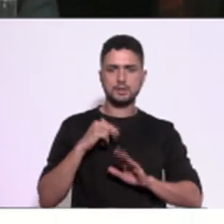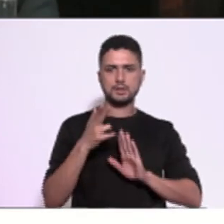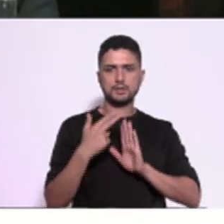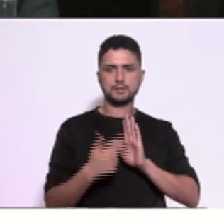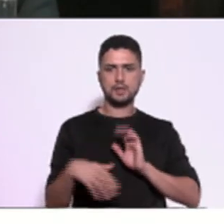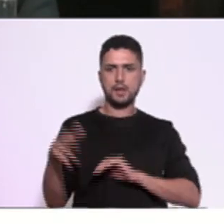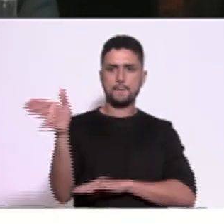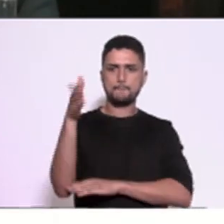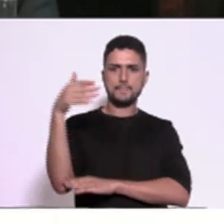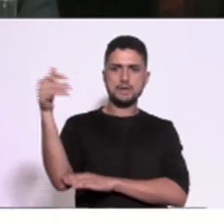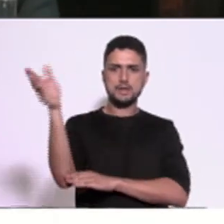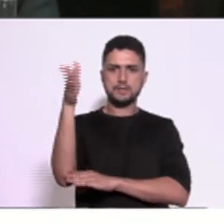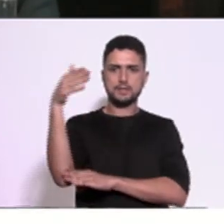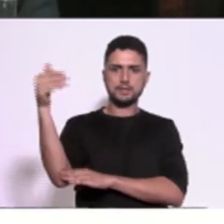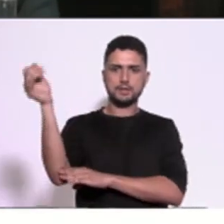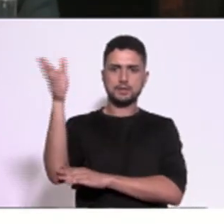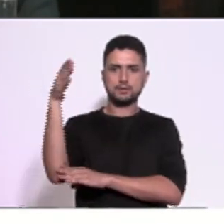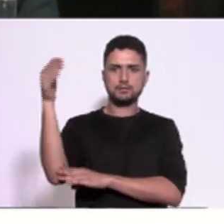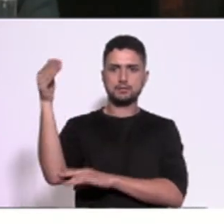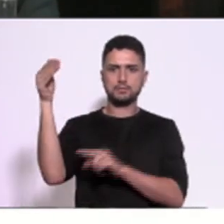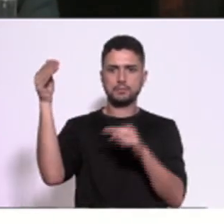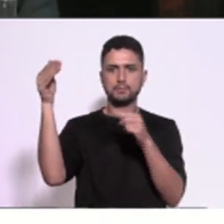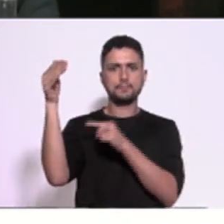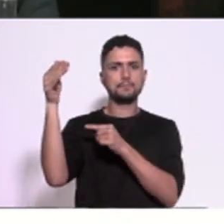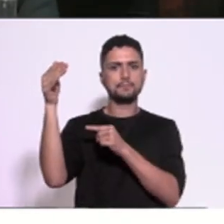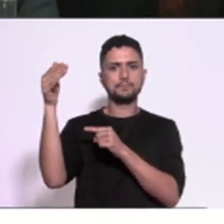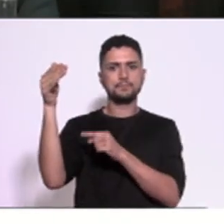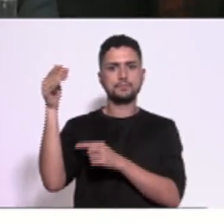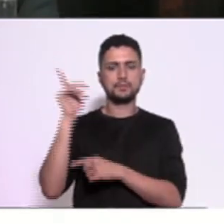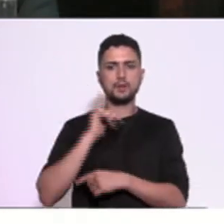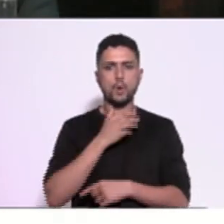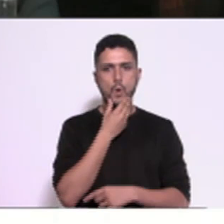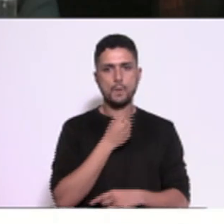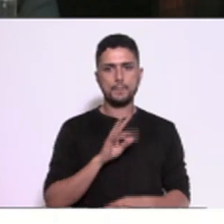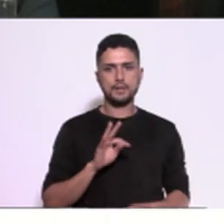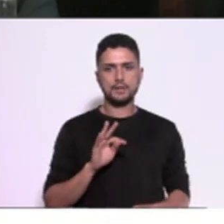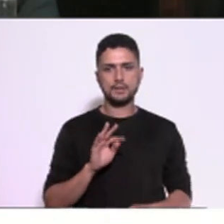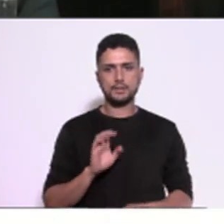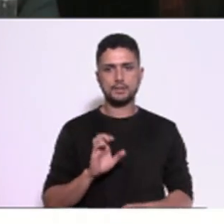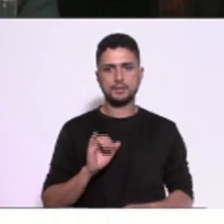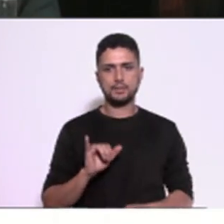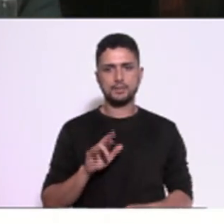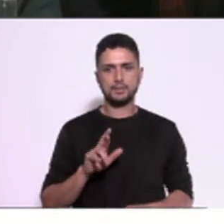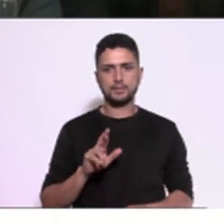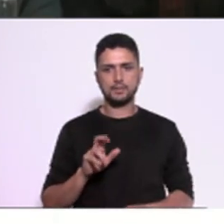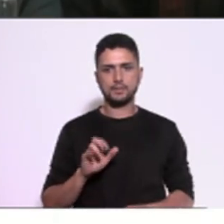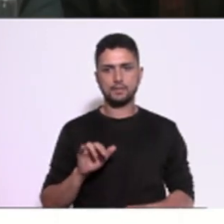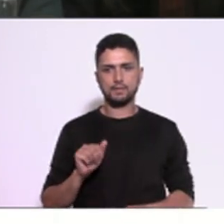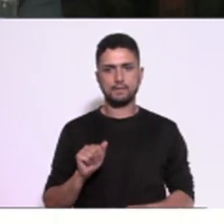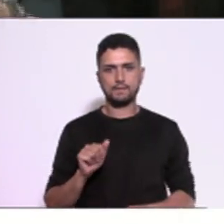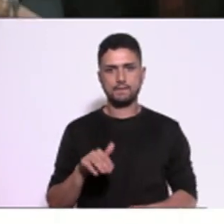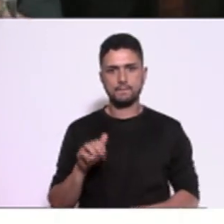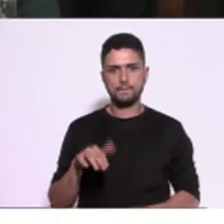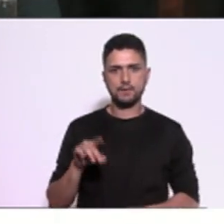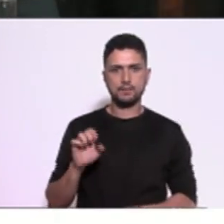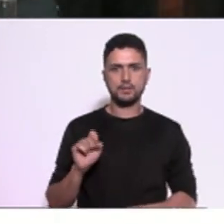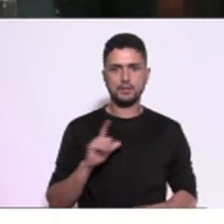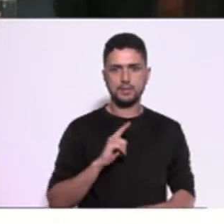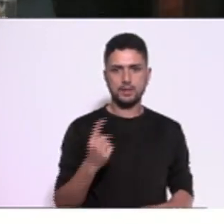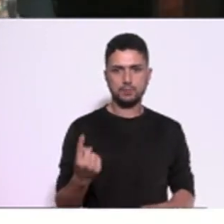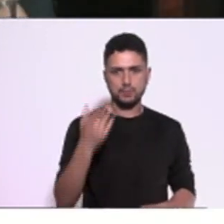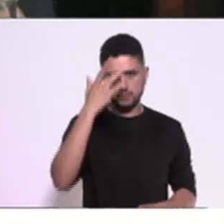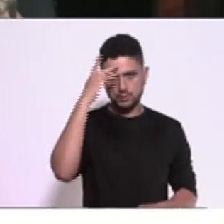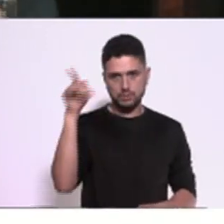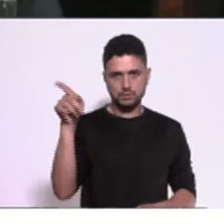bandeira nacional, que é o Teixeira Mendes, e tem um parente dele aqui que me